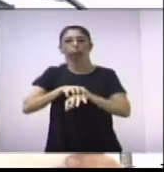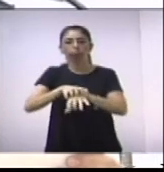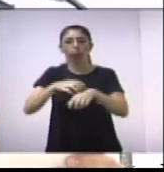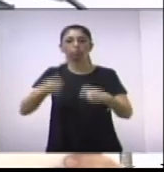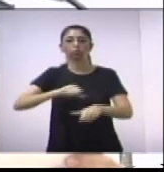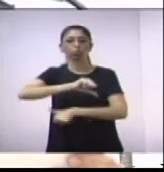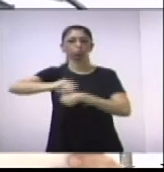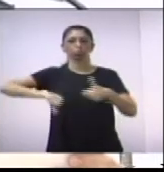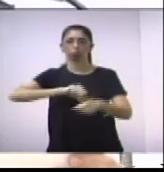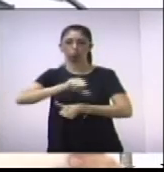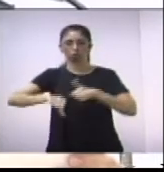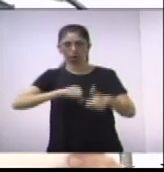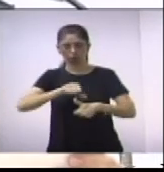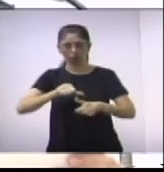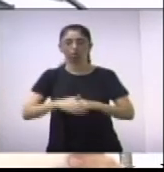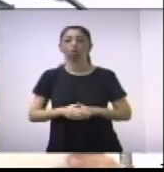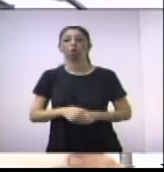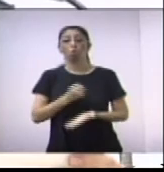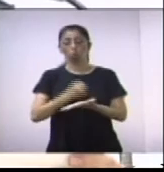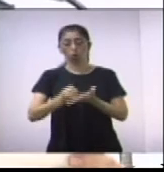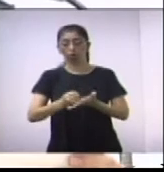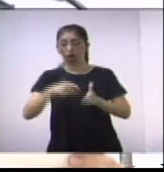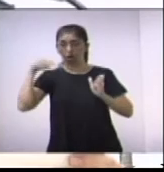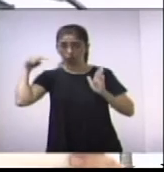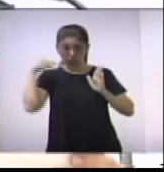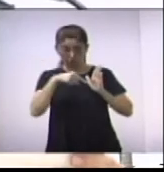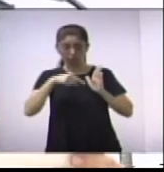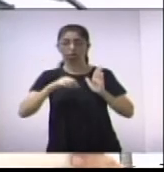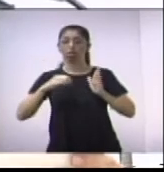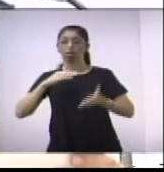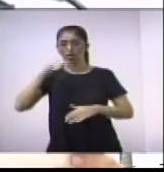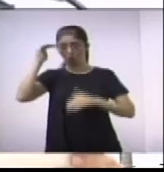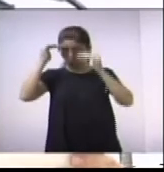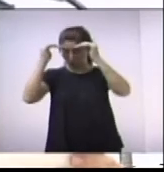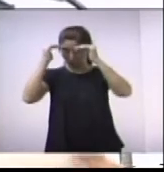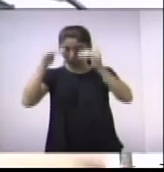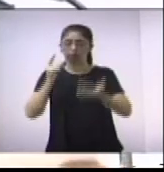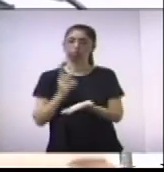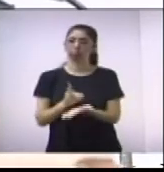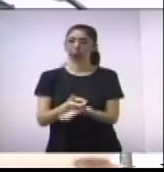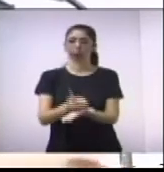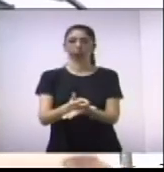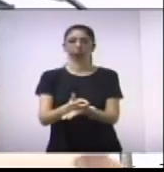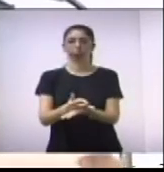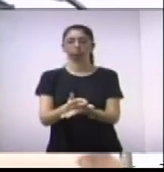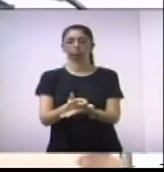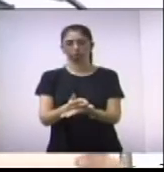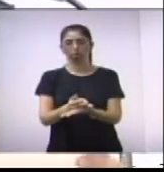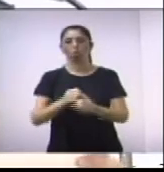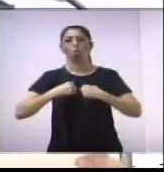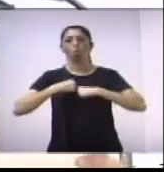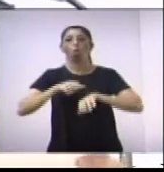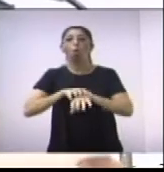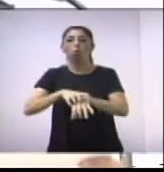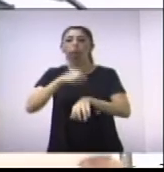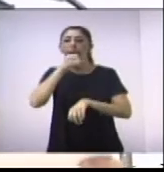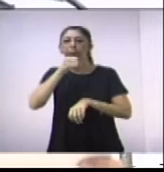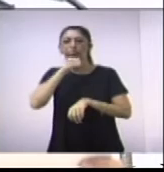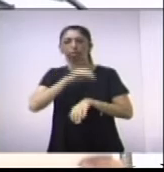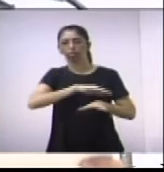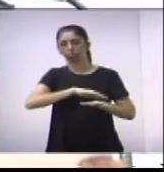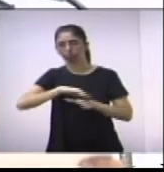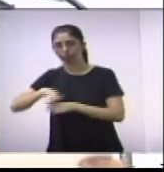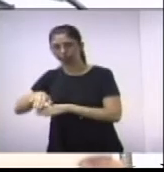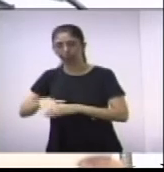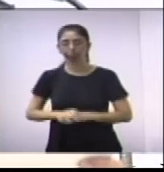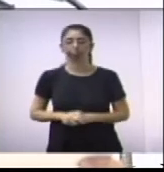no município, a cumprir o contrato firmado com a municipalidade e troque em caráter emergencial a frota dos ônibus. Número 214, do